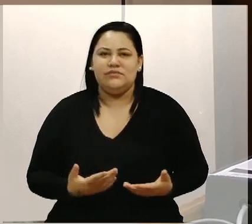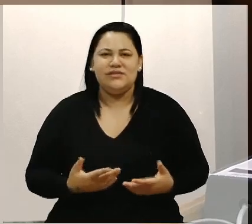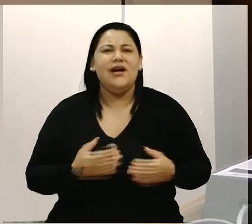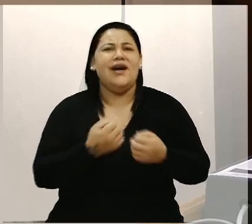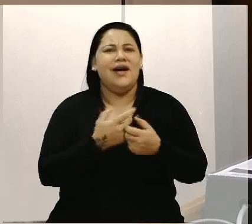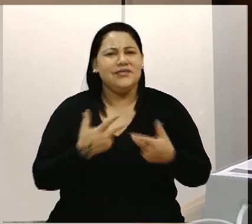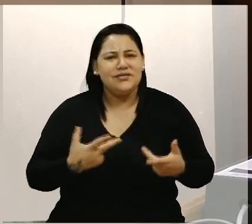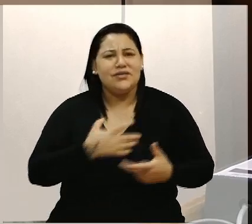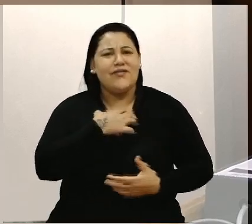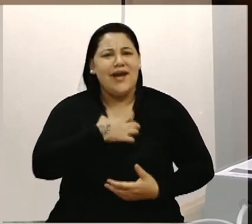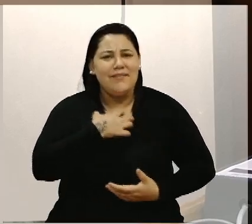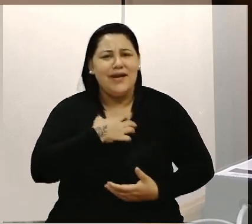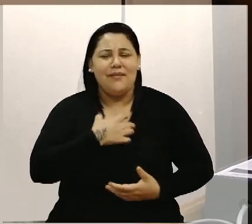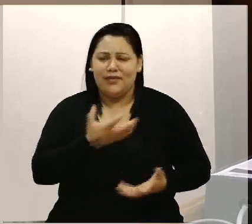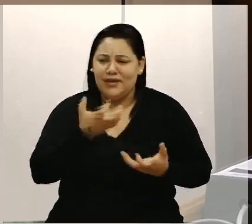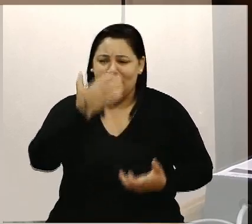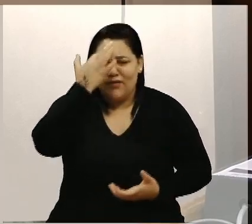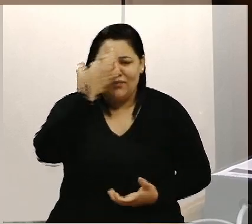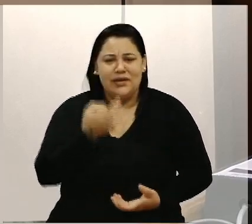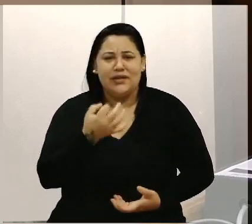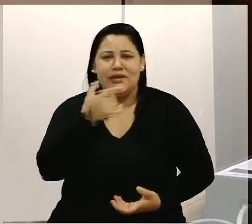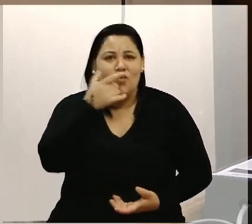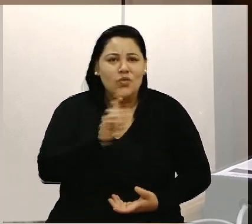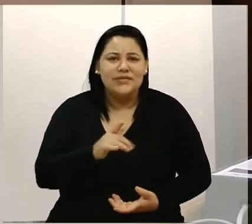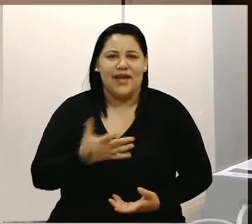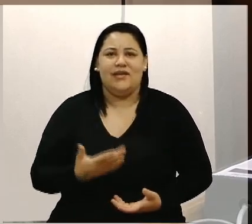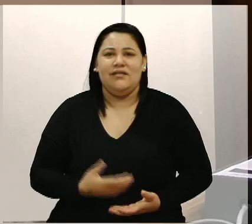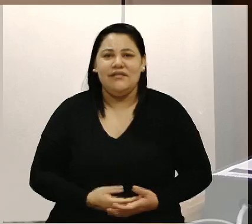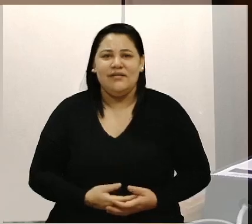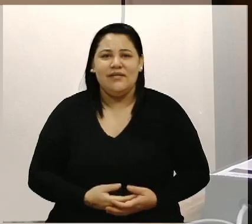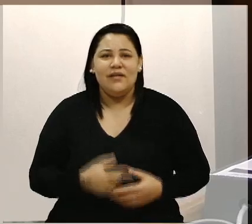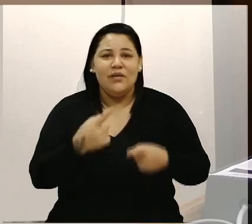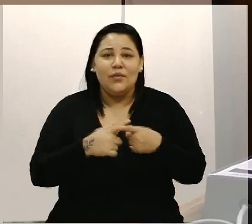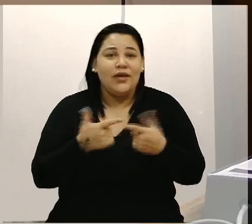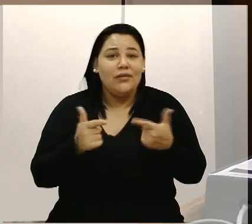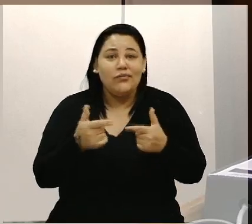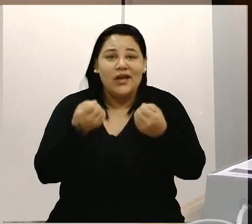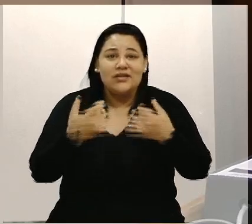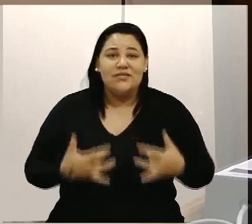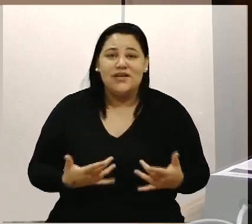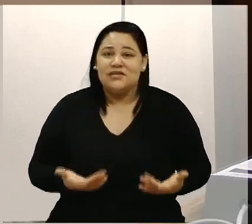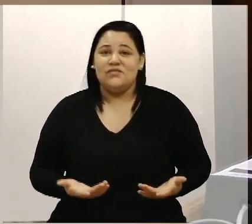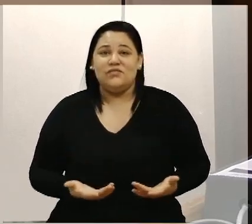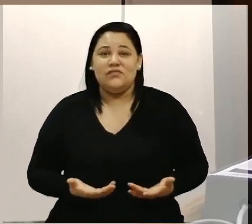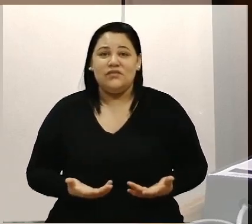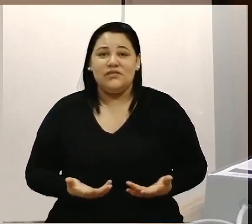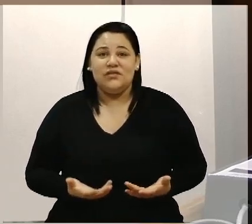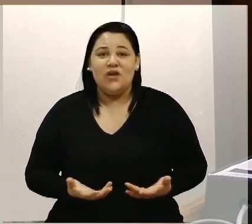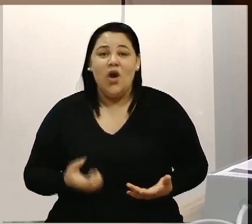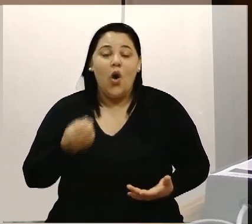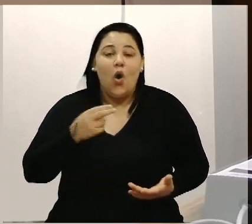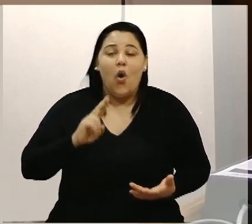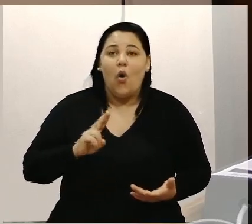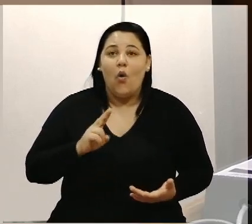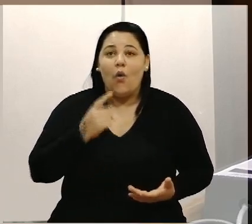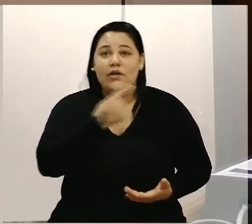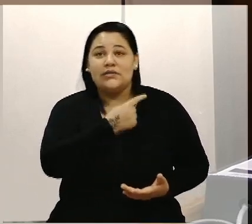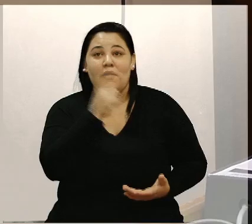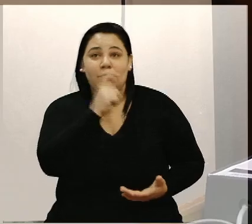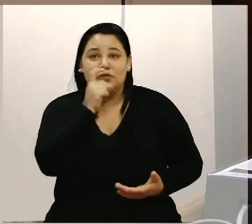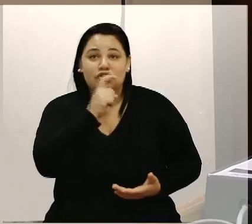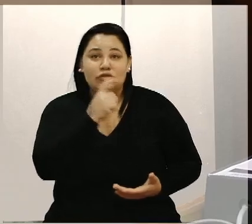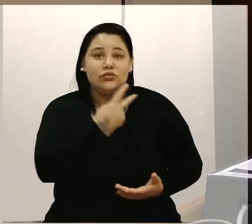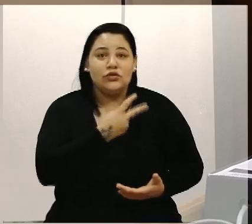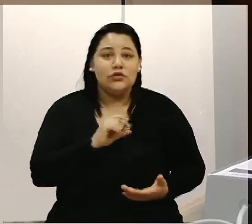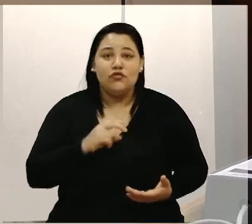que a gente quer entender e não consegue compreender. Porque não tem explicação. Ou eles estavam nos mentindo desde